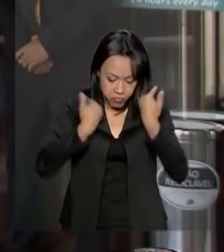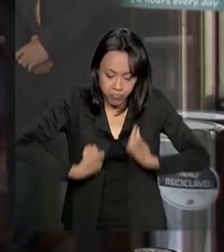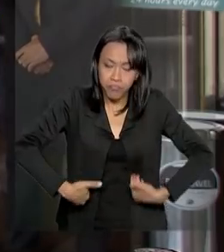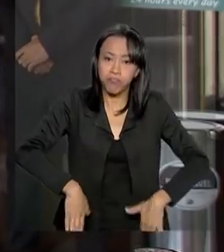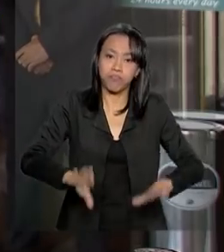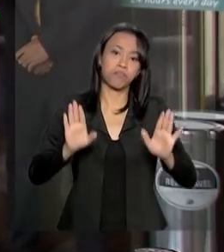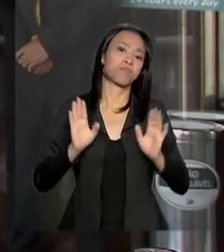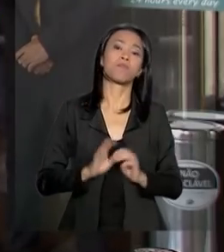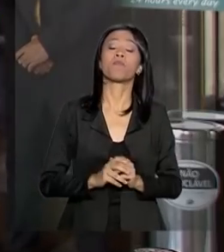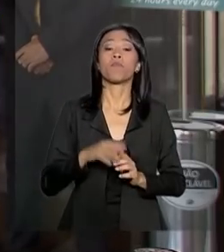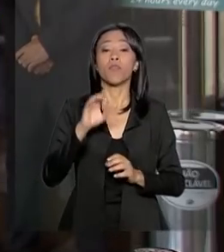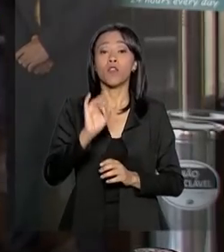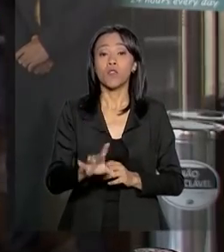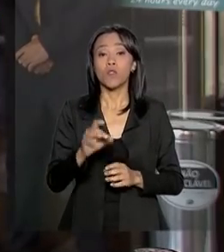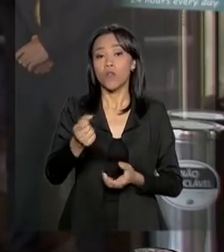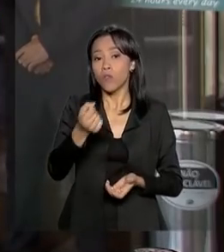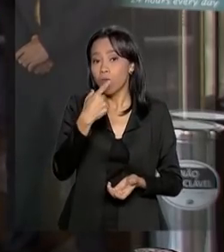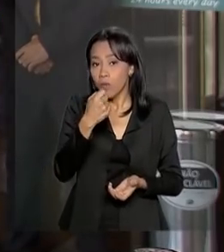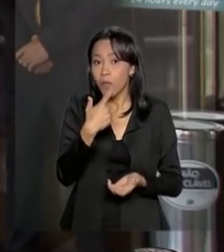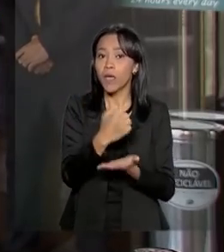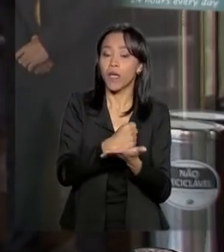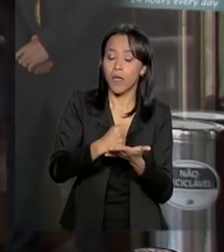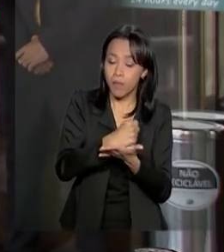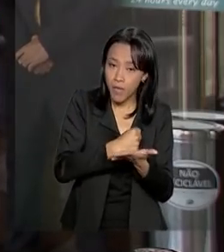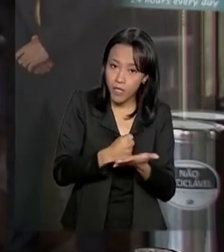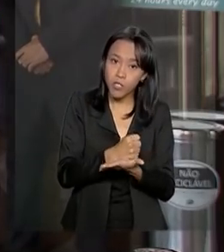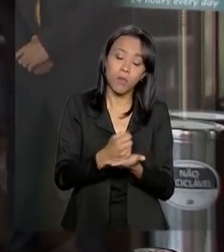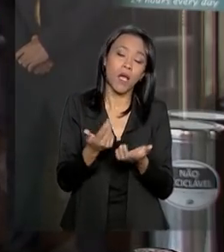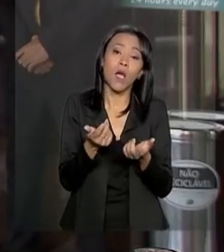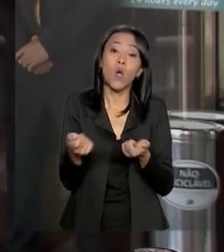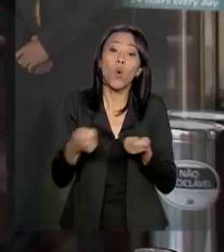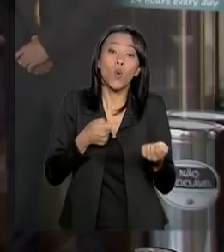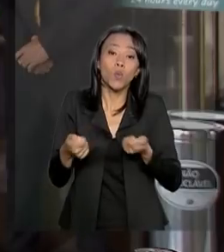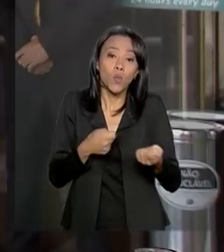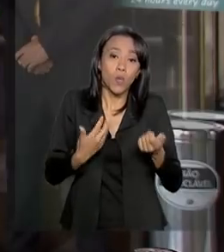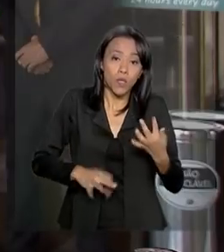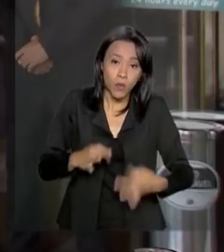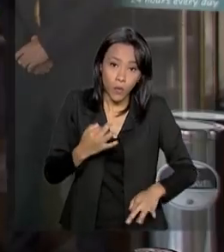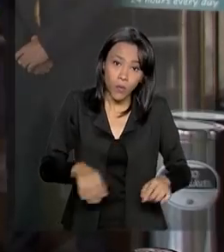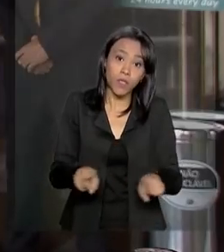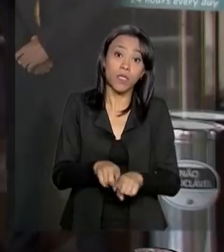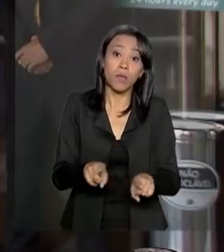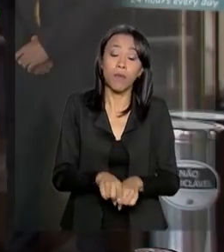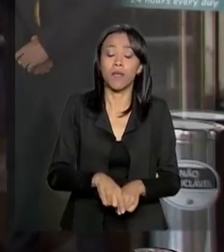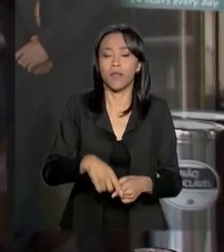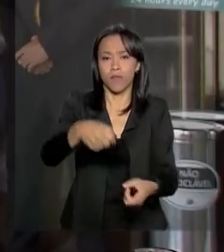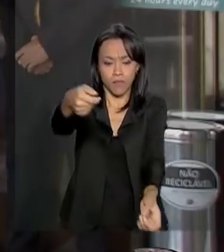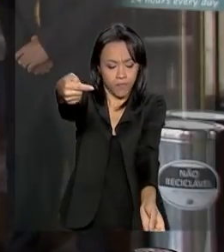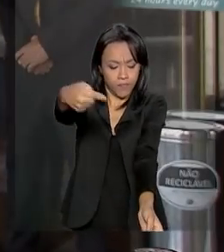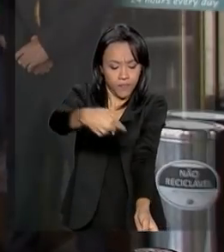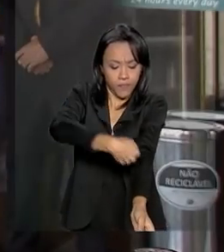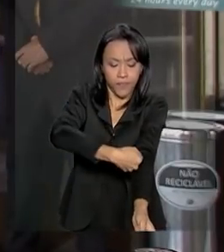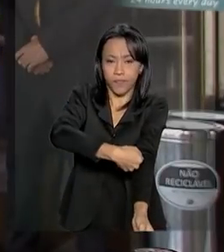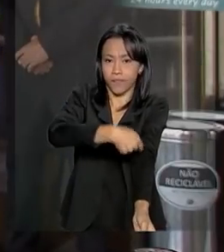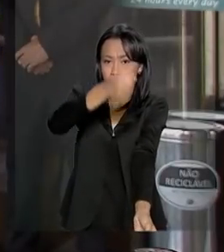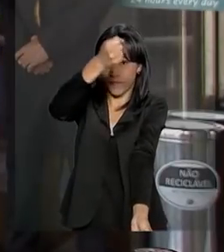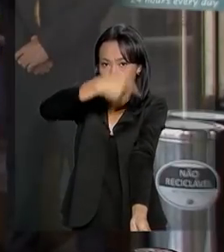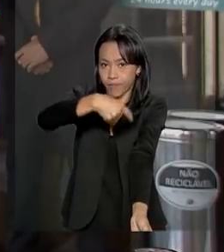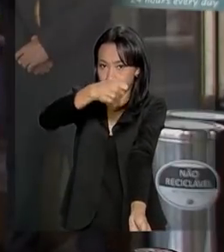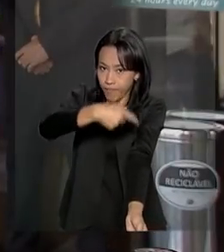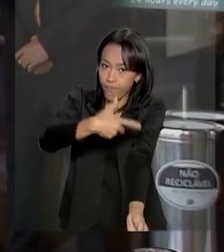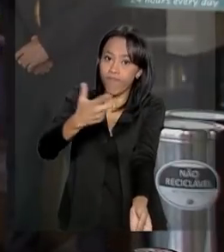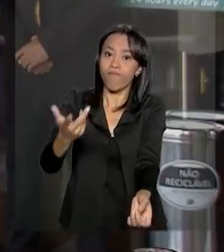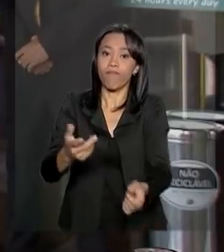jejum oral, recebendo analgésicos para controle de dor, hidratação endovenosa e medidas de prevenção de trombose